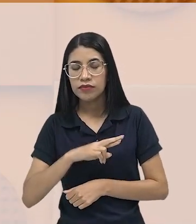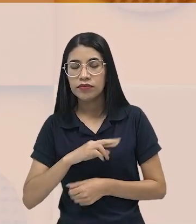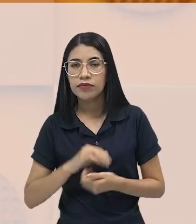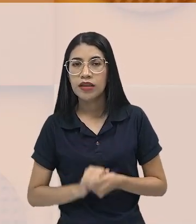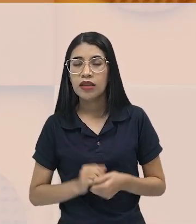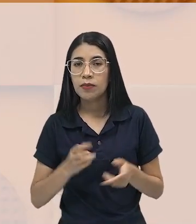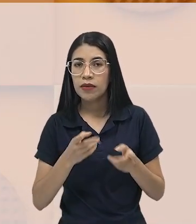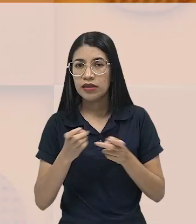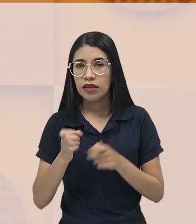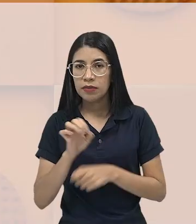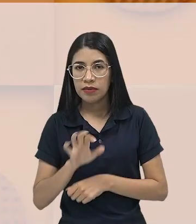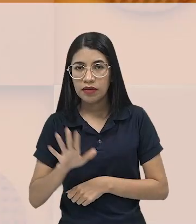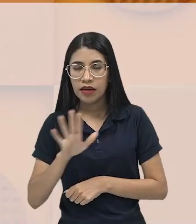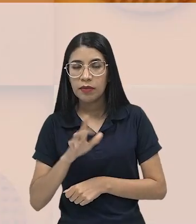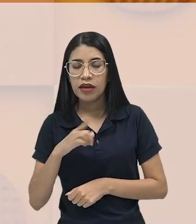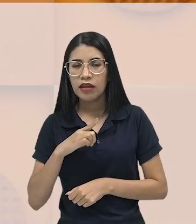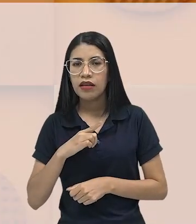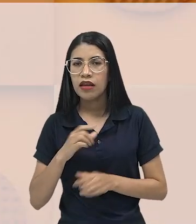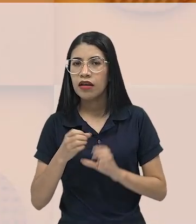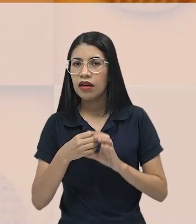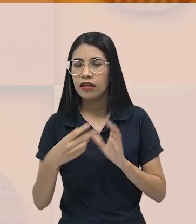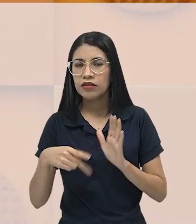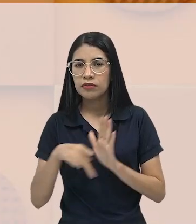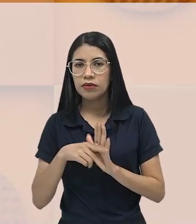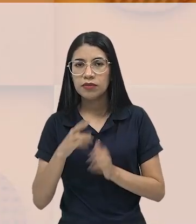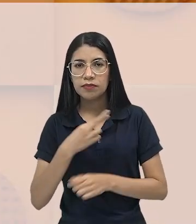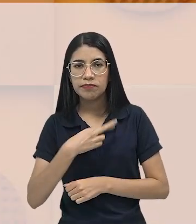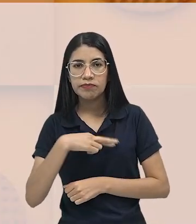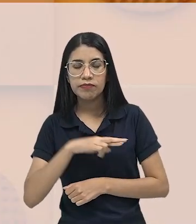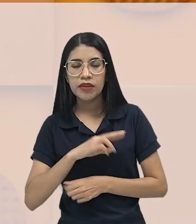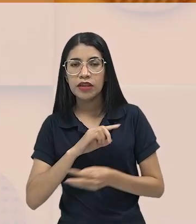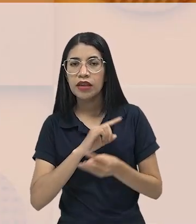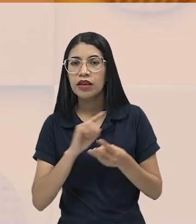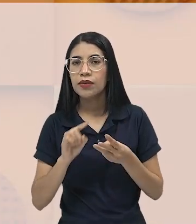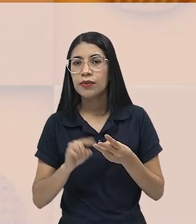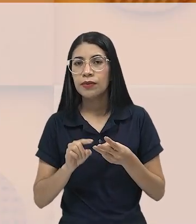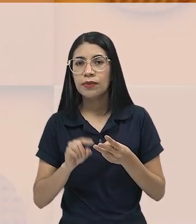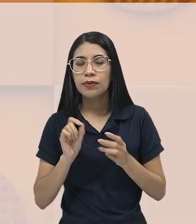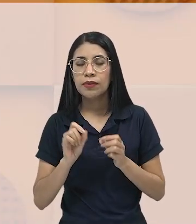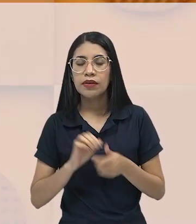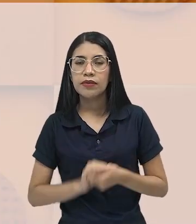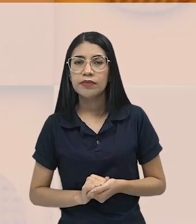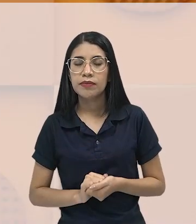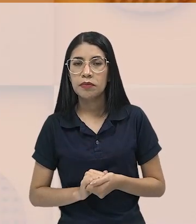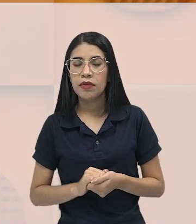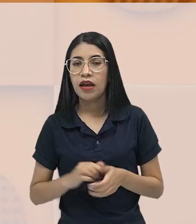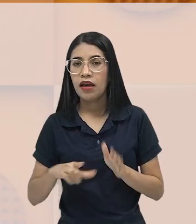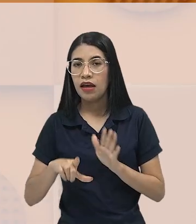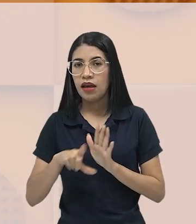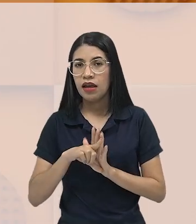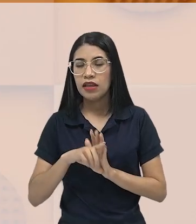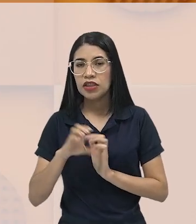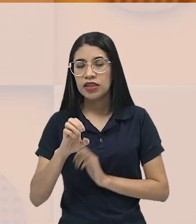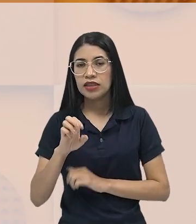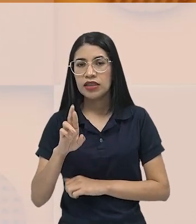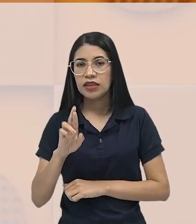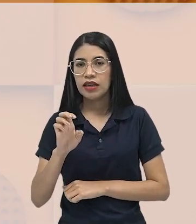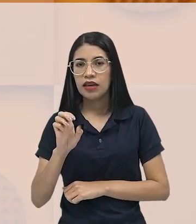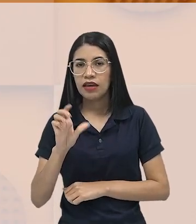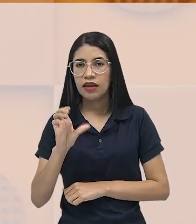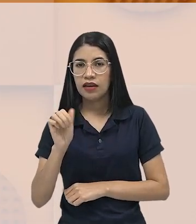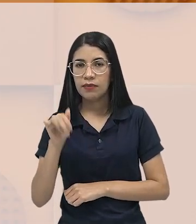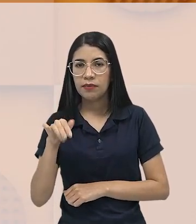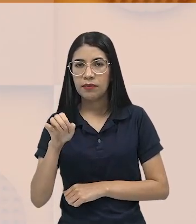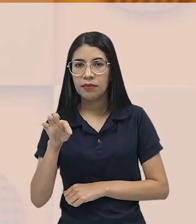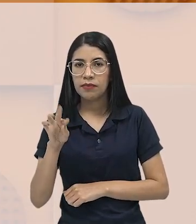tem aspectos religiosos. E teremos um terceiro fator, que é a lei de cercamentos, tá? A Inglaterra ela vai lançar